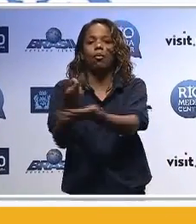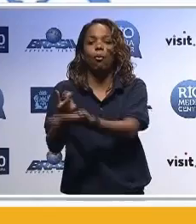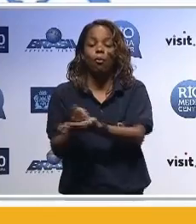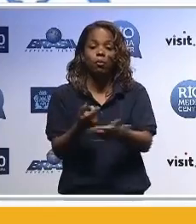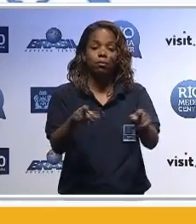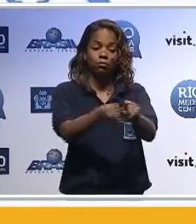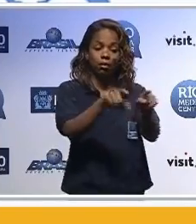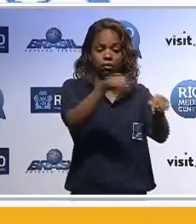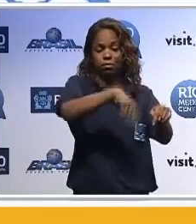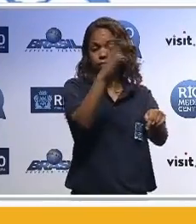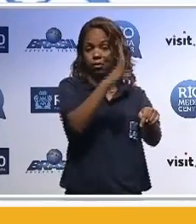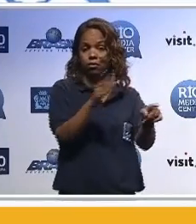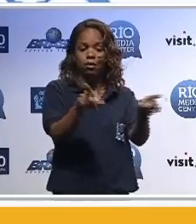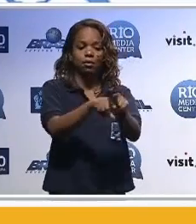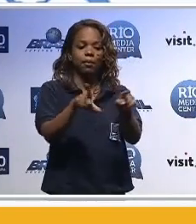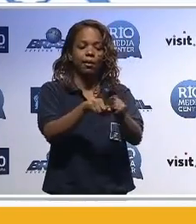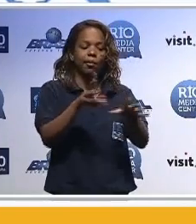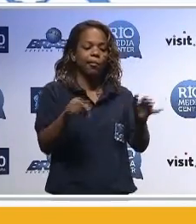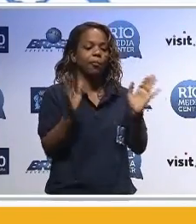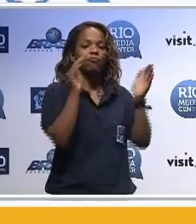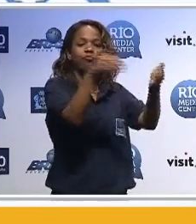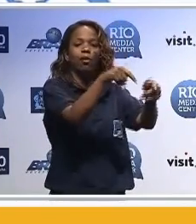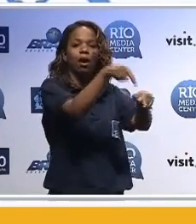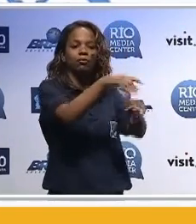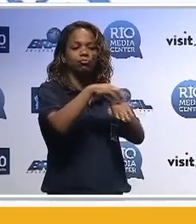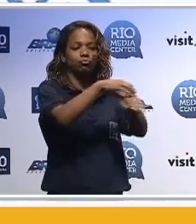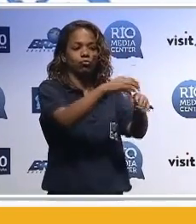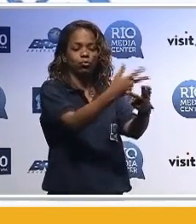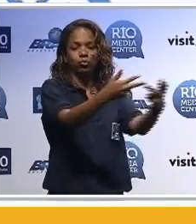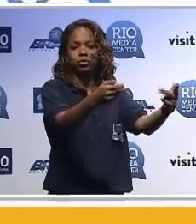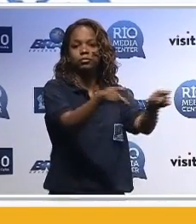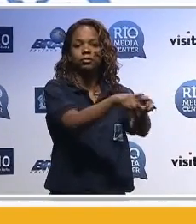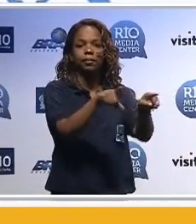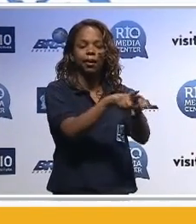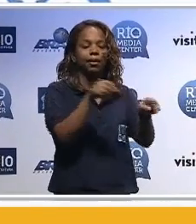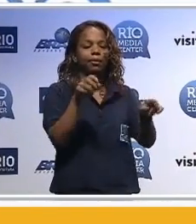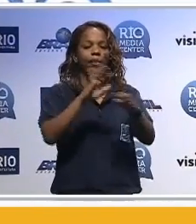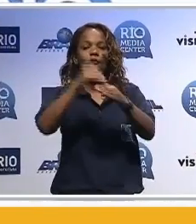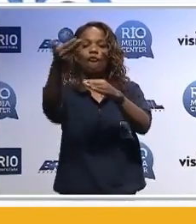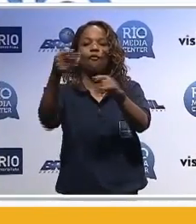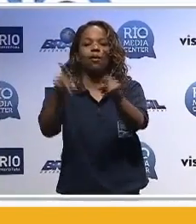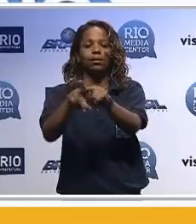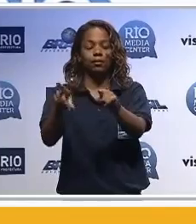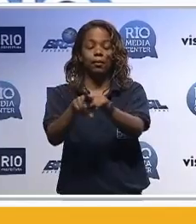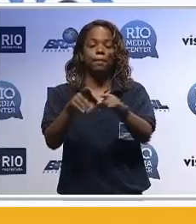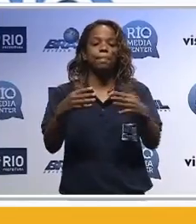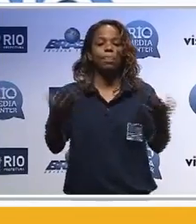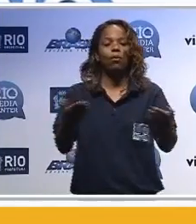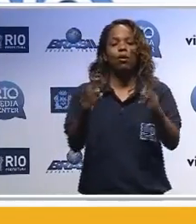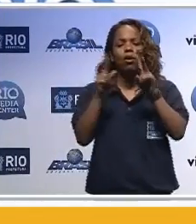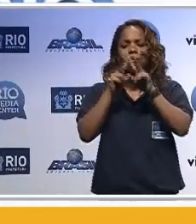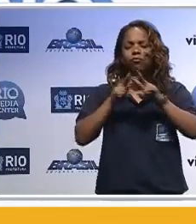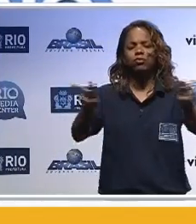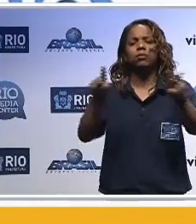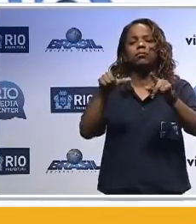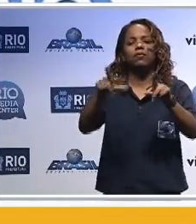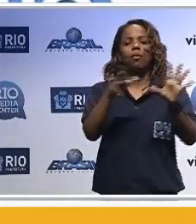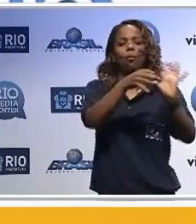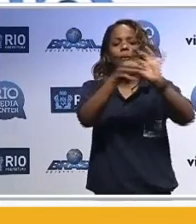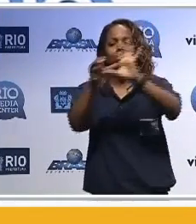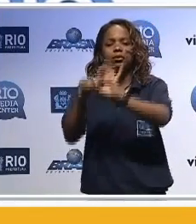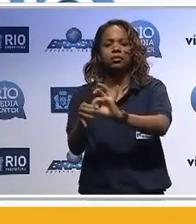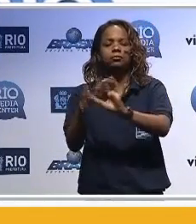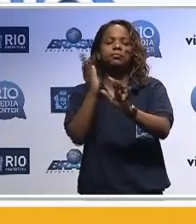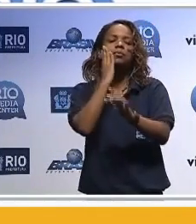produtores, na direção do turismo e na direção do turismo internacional. Há que se olhar o contexto no qual